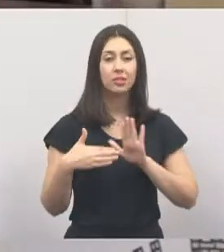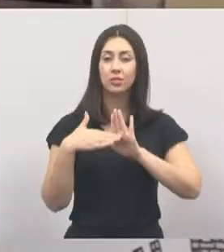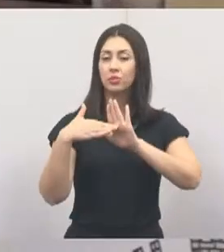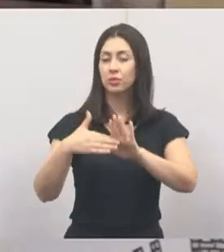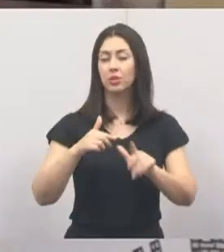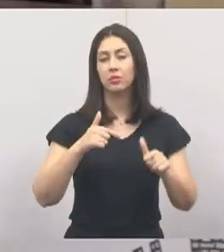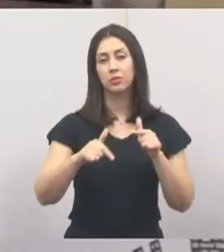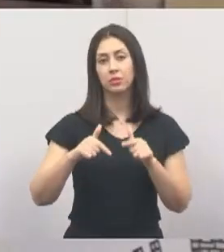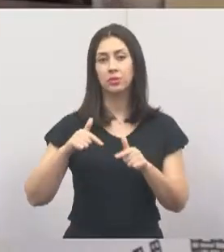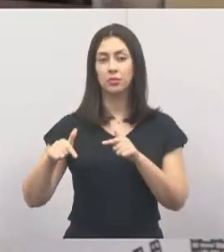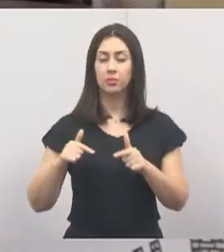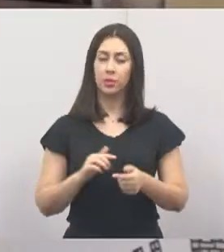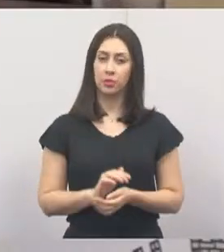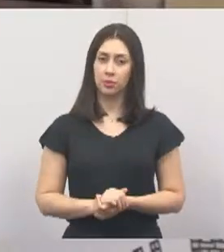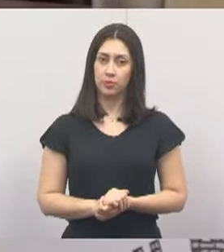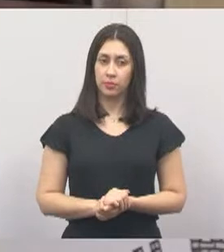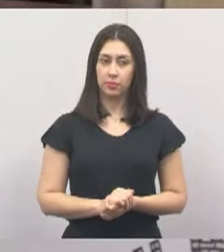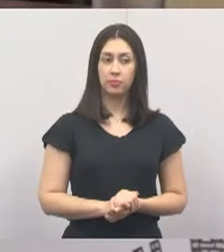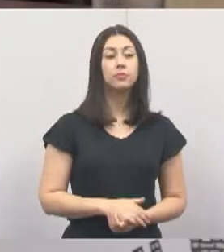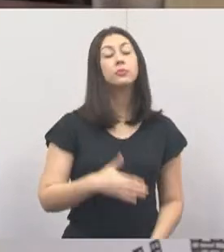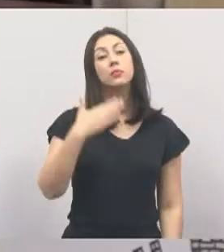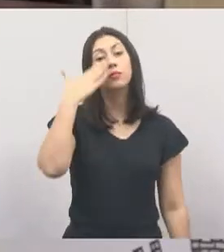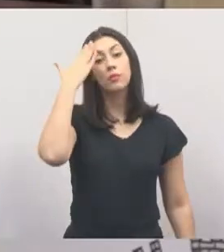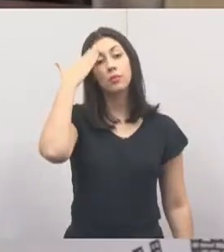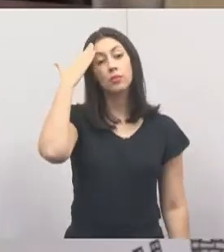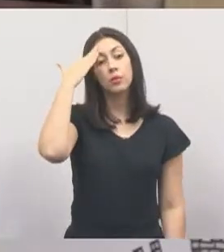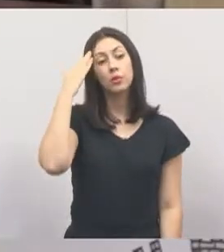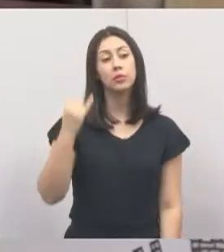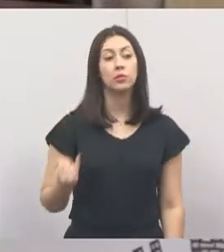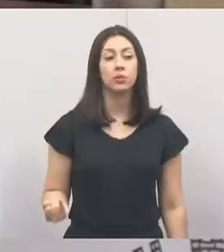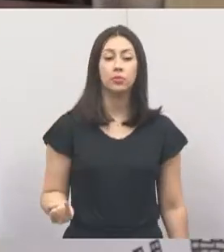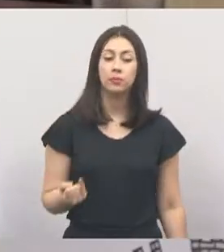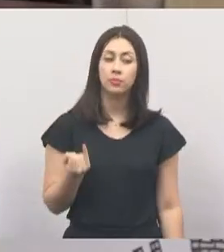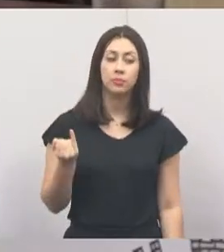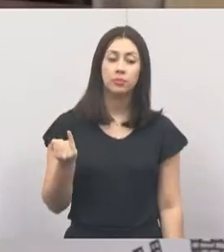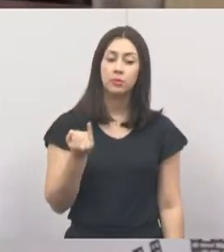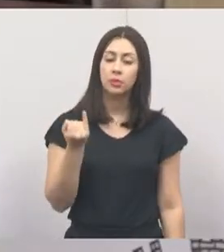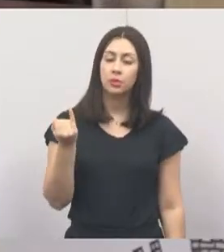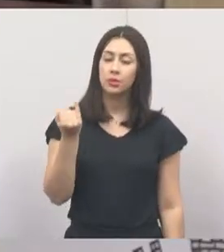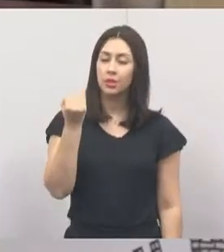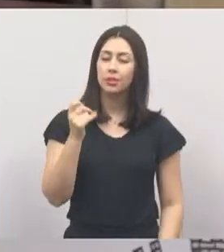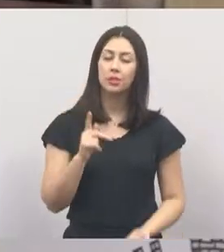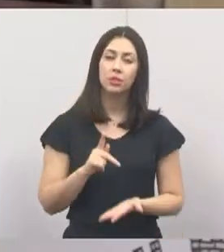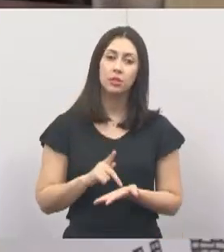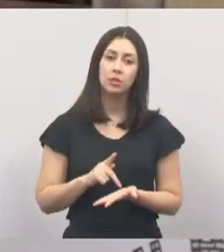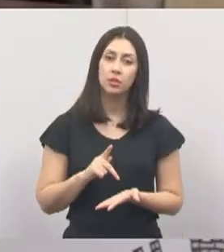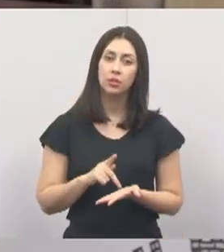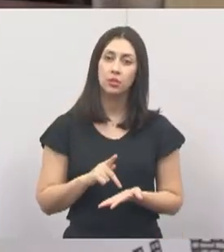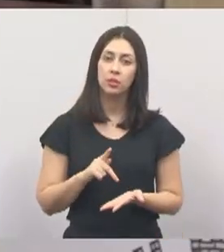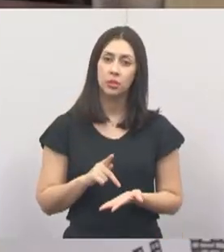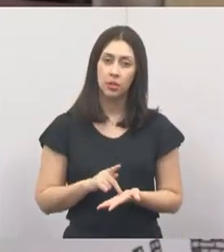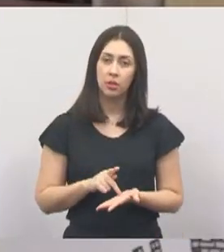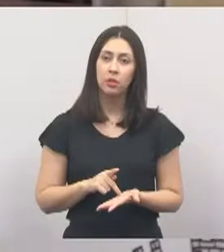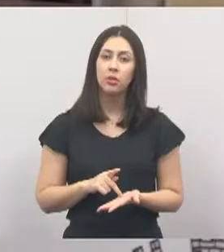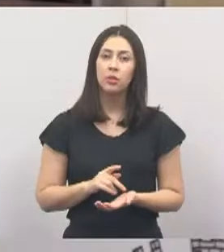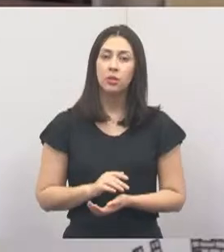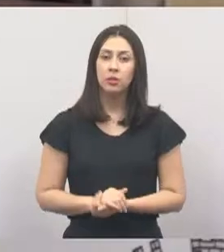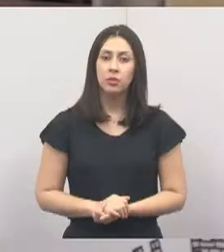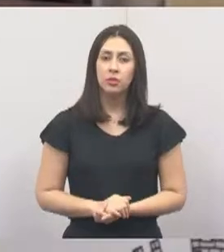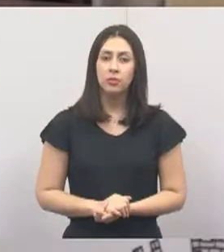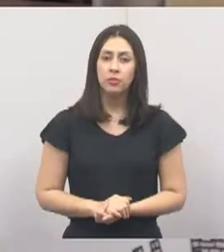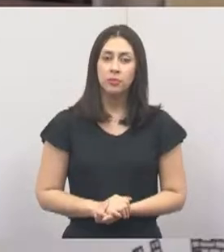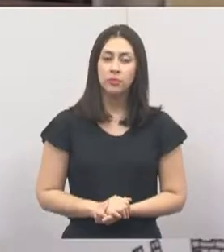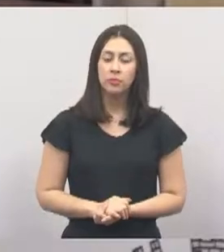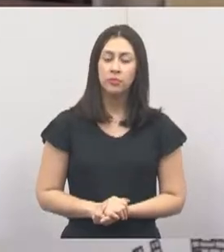demanda de trabalho. Considerando a importância e imprescindibilidade das medidas ora